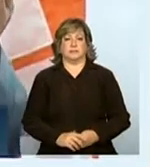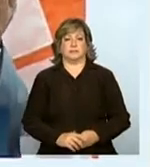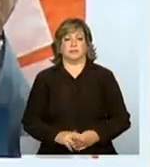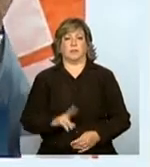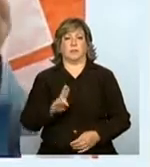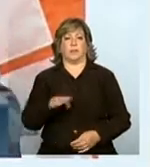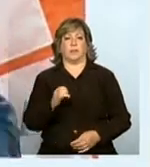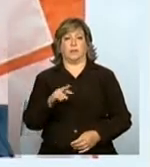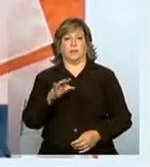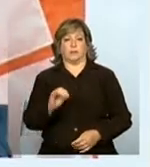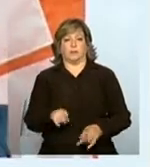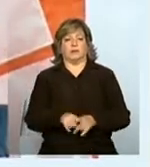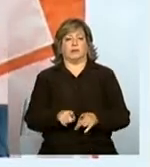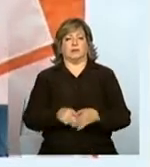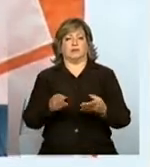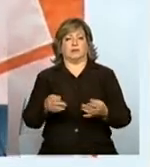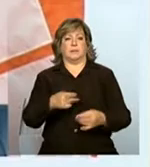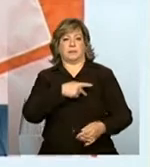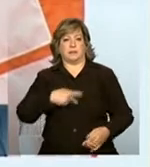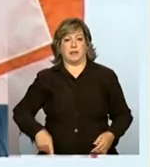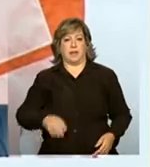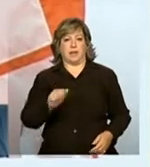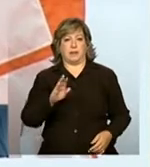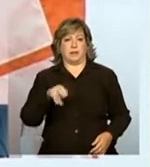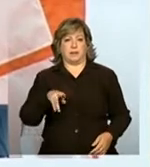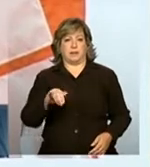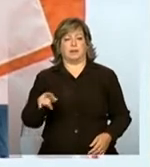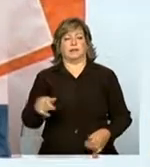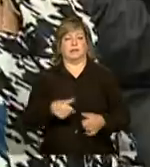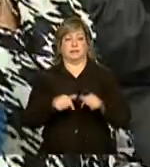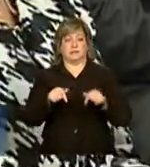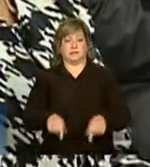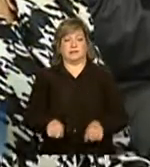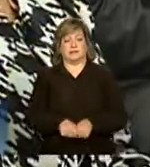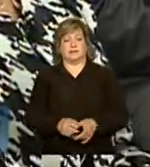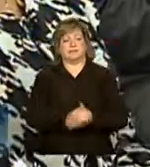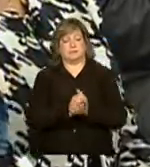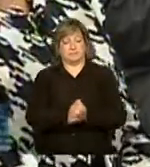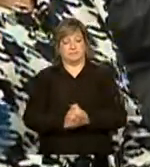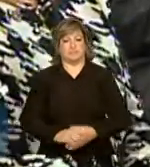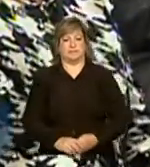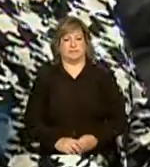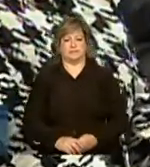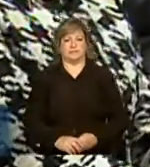Humberto Barbato, obrigado também, o presidente da ABINE, aqui pela presença aqui com a gente.